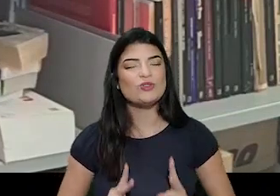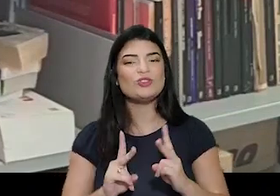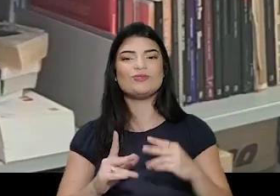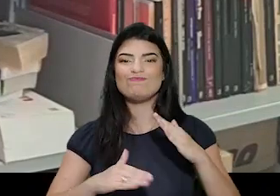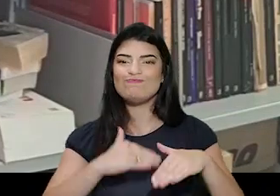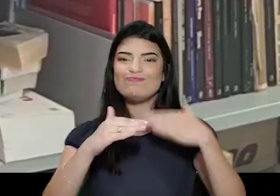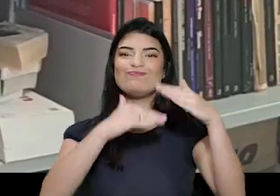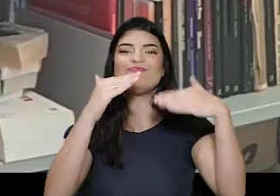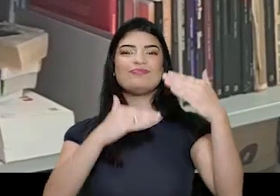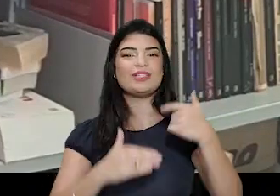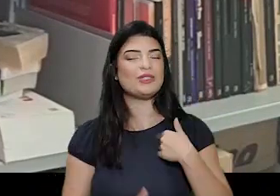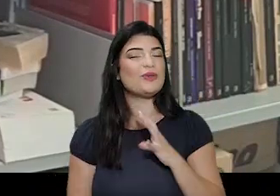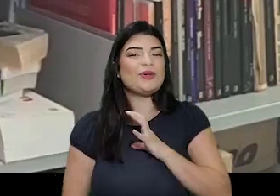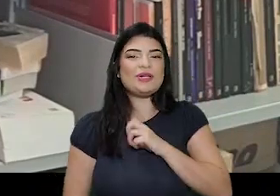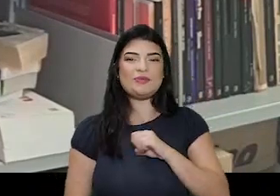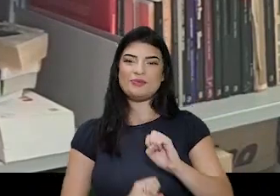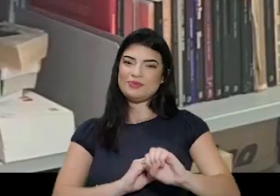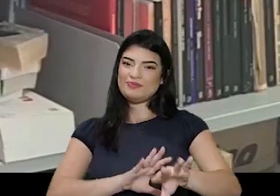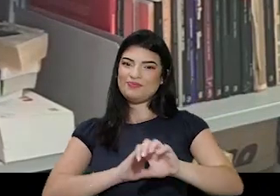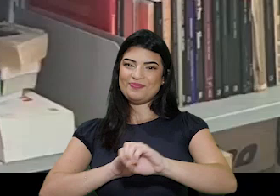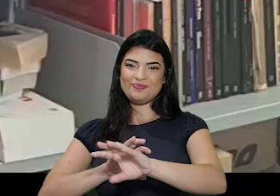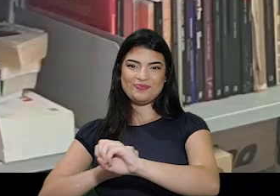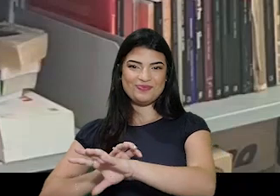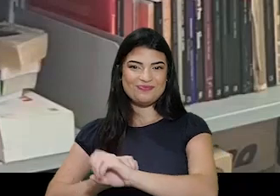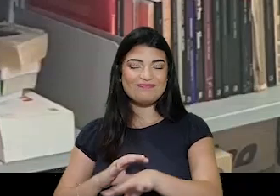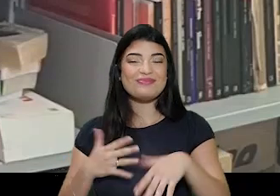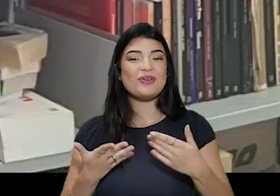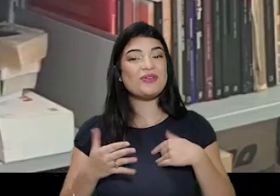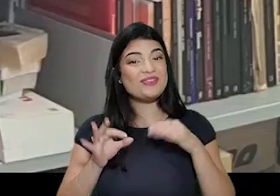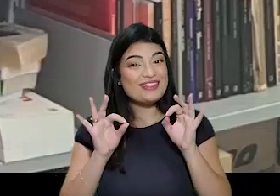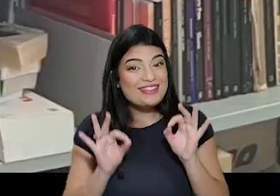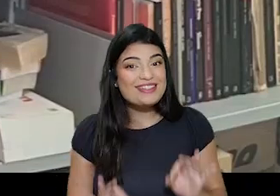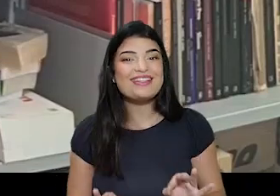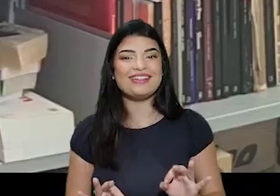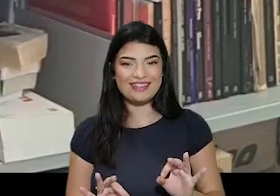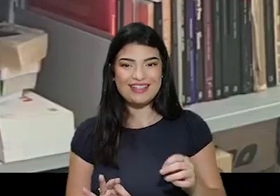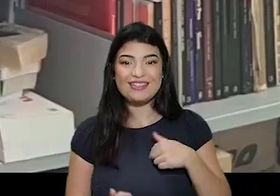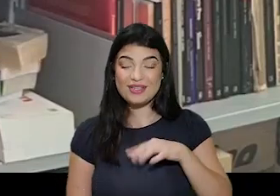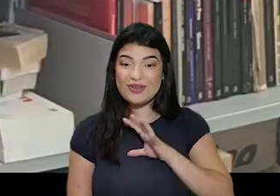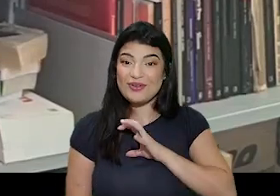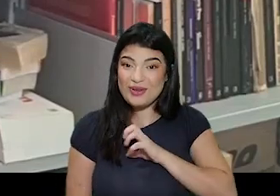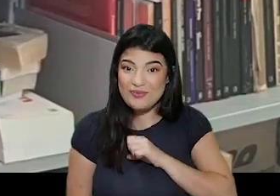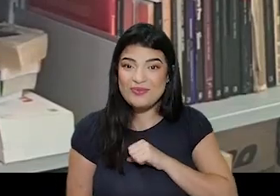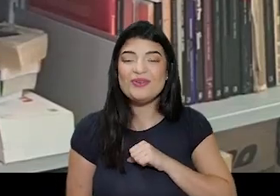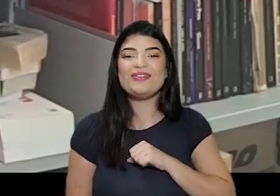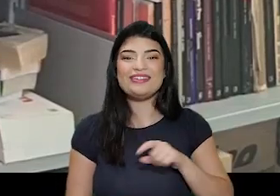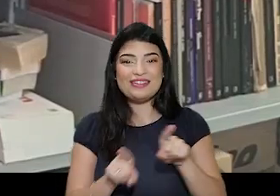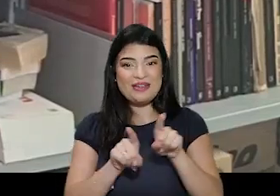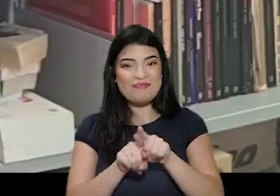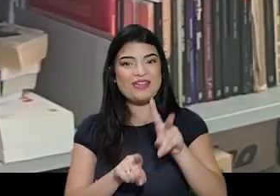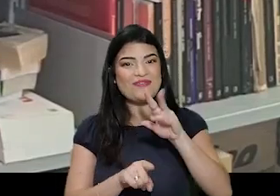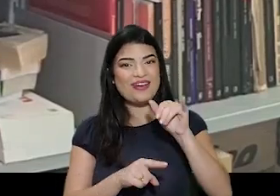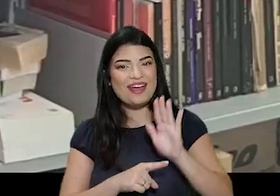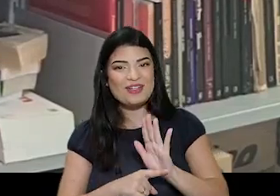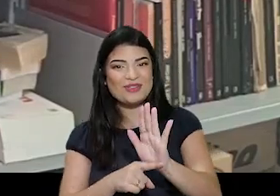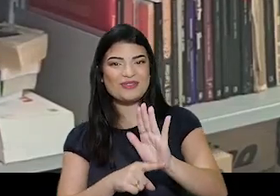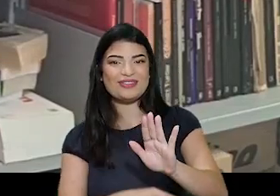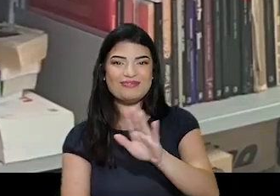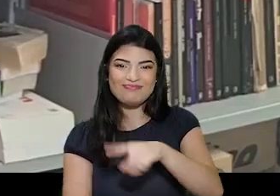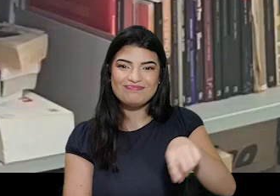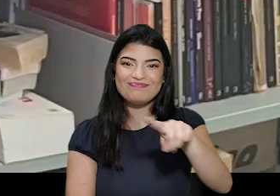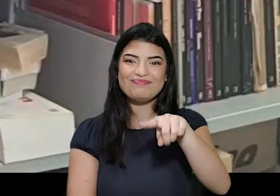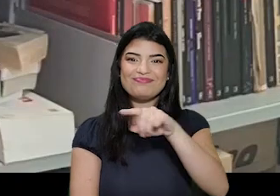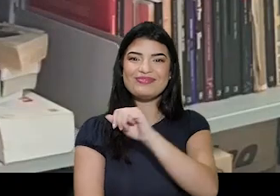nossa vontade. Eu sou uma apaixonada pela educação e eu tenho certeza que essa minha paixão também inspira